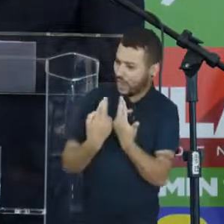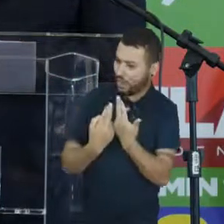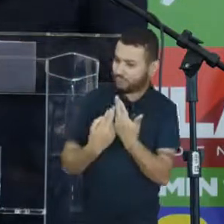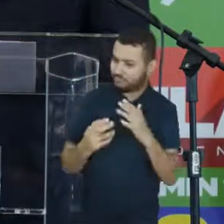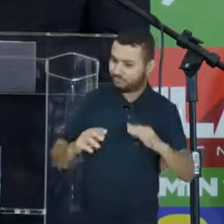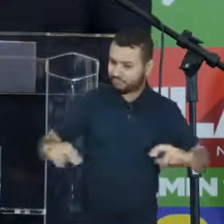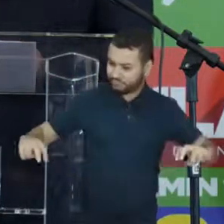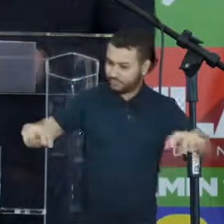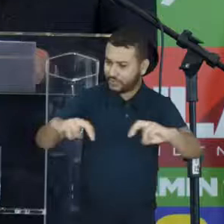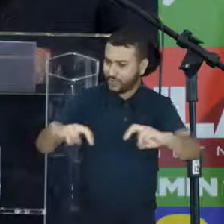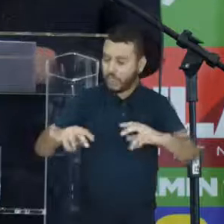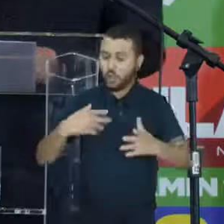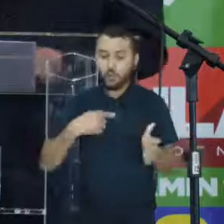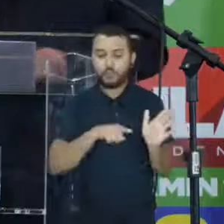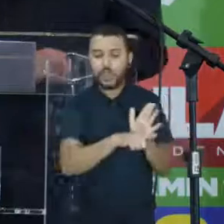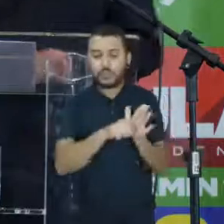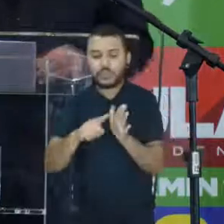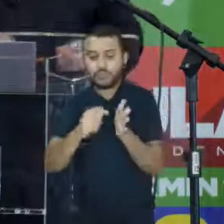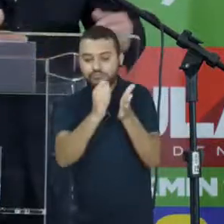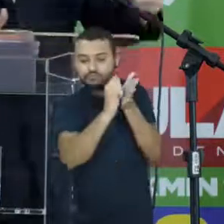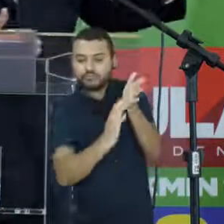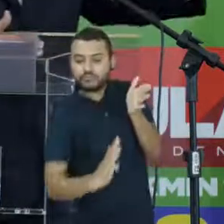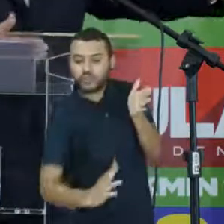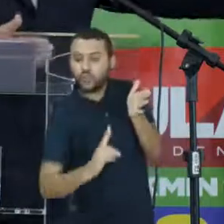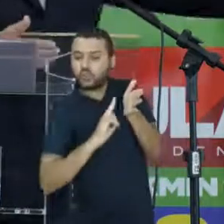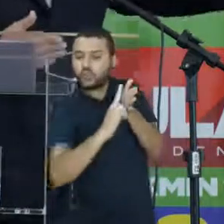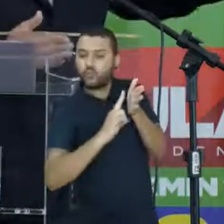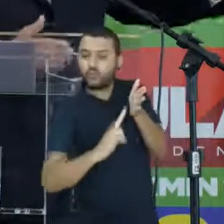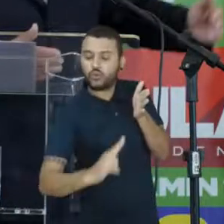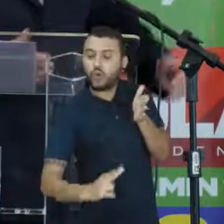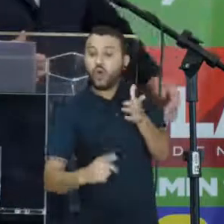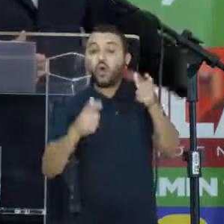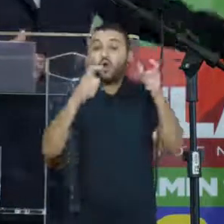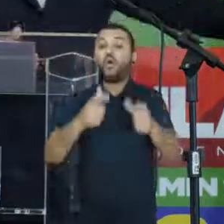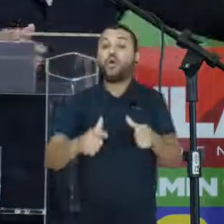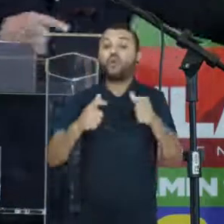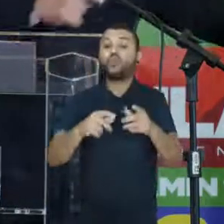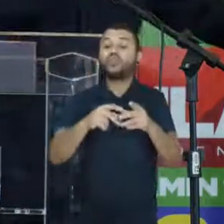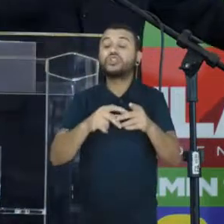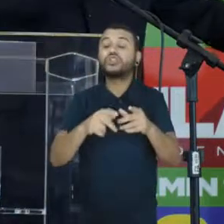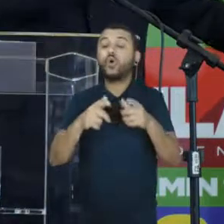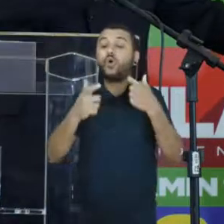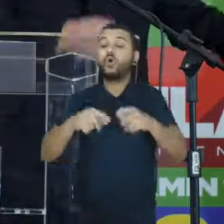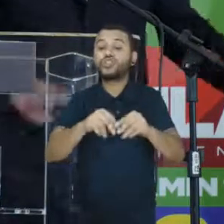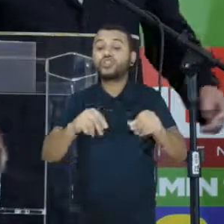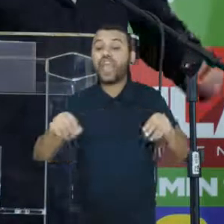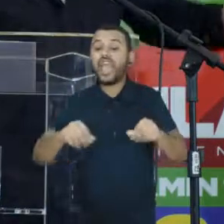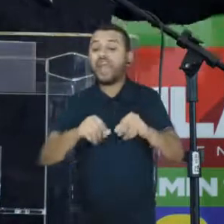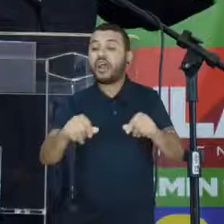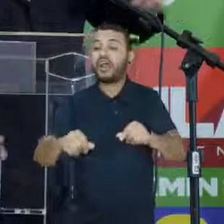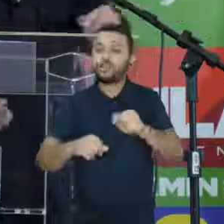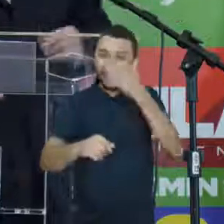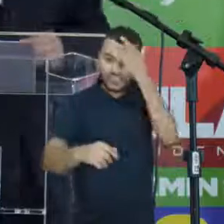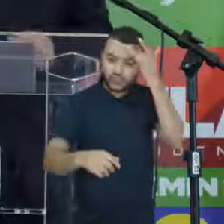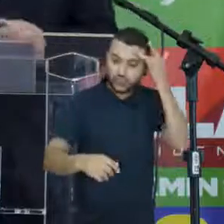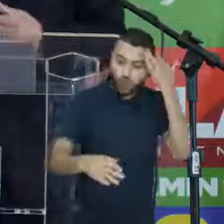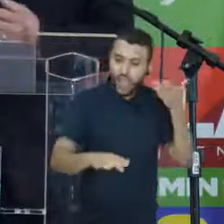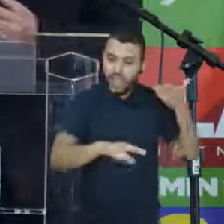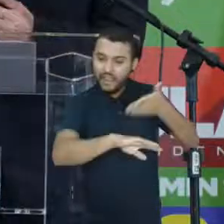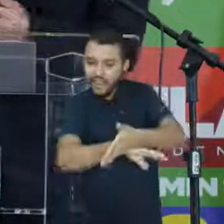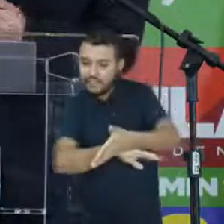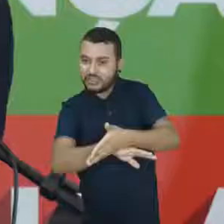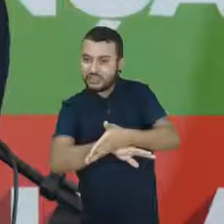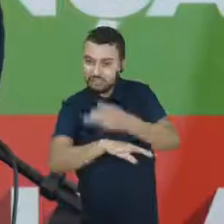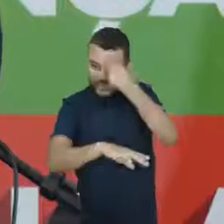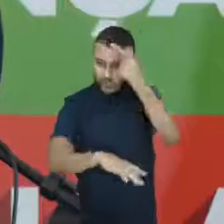lista das terras produtivas que os sem terra tinham ocupado. O Alckmin viveu muito a briga com os sem terra aqui.